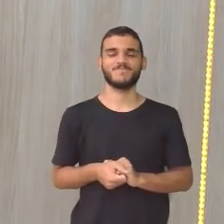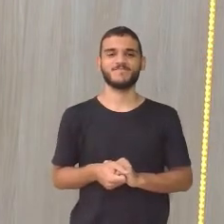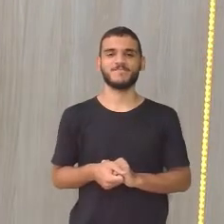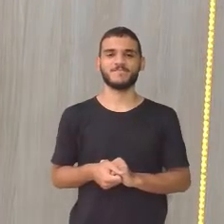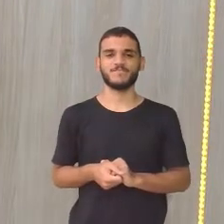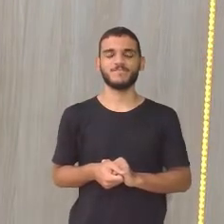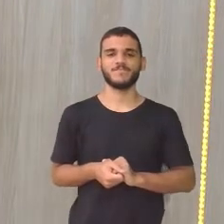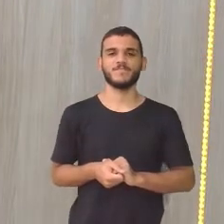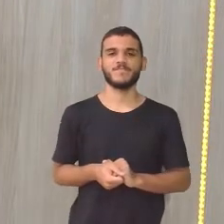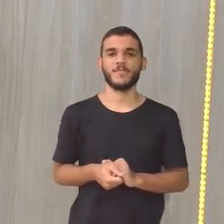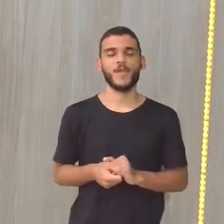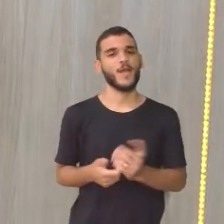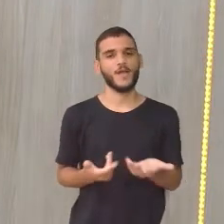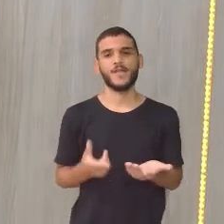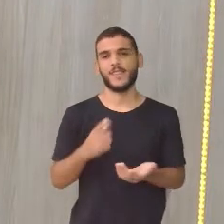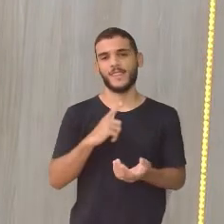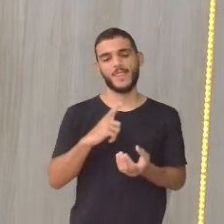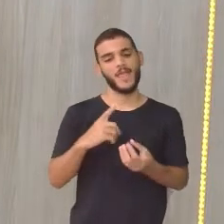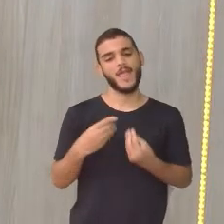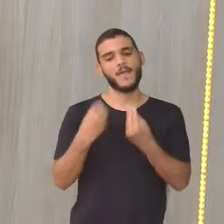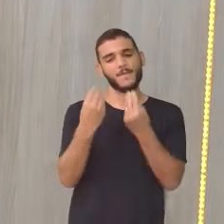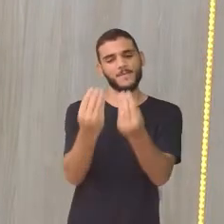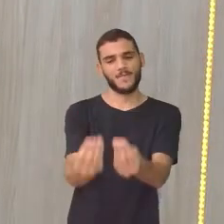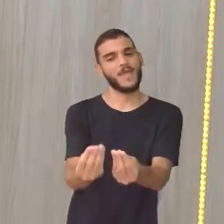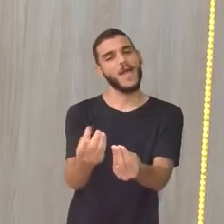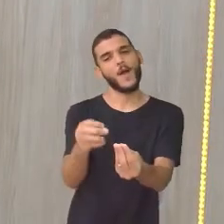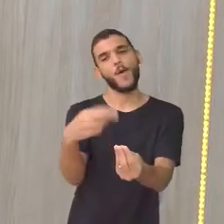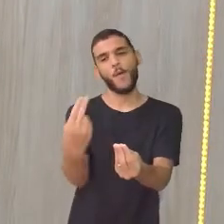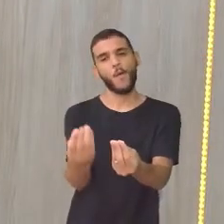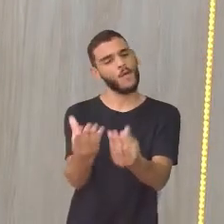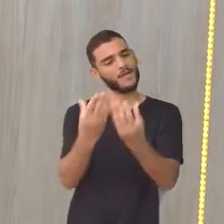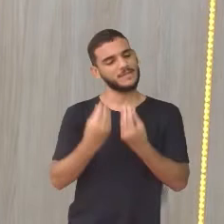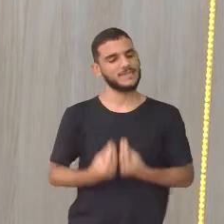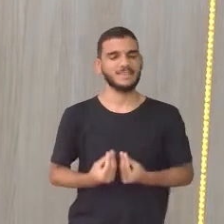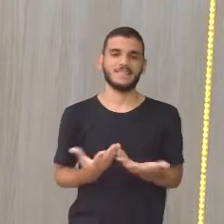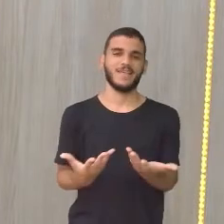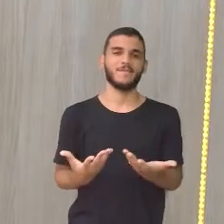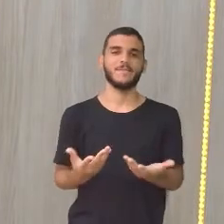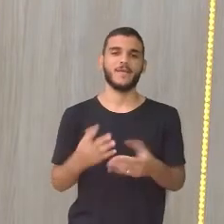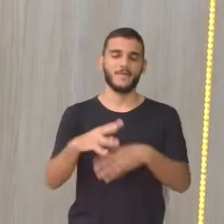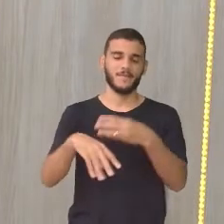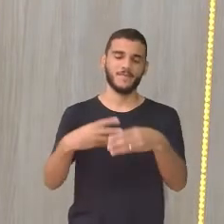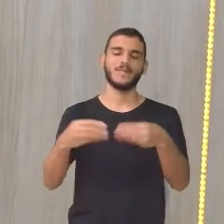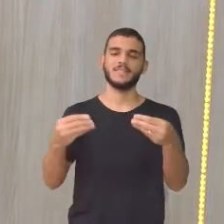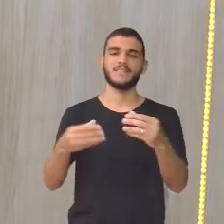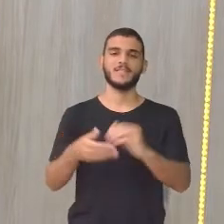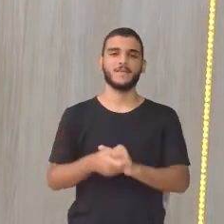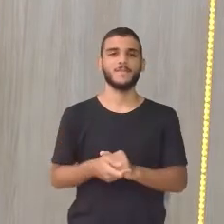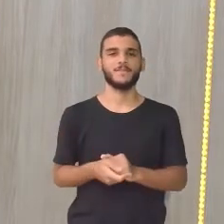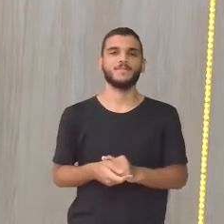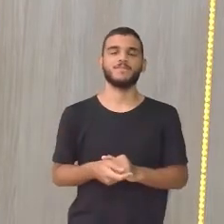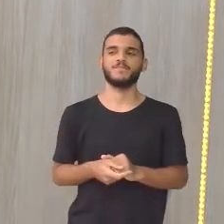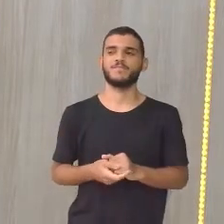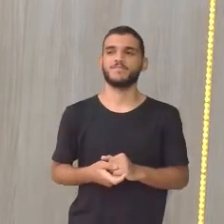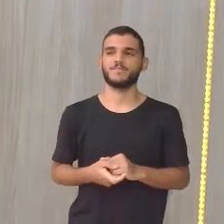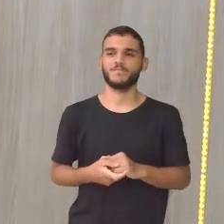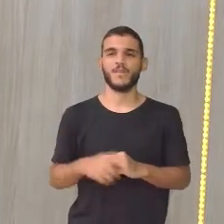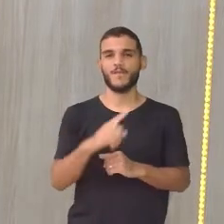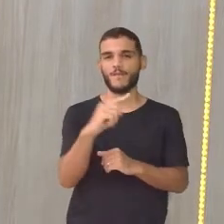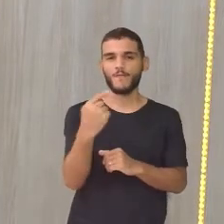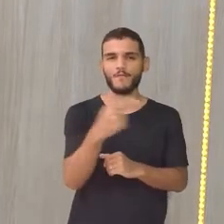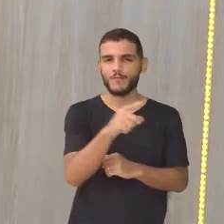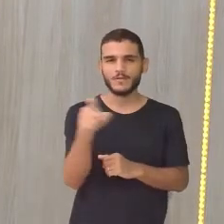Recebe. presenteado, recebe Ou um dá, né? presente. Ou dá um presente, porque é melhor dar do que receber. Também acho. Vocês conseguem entender